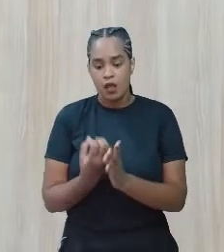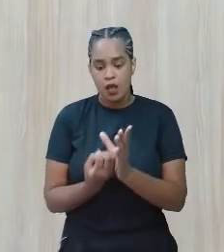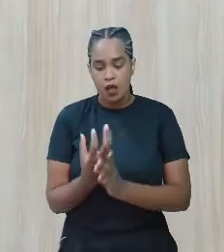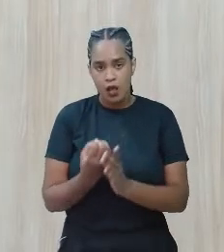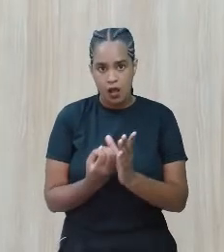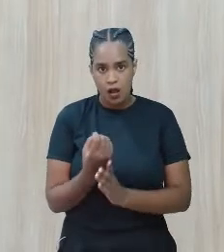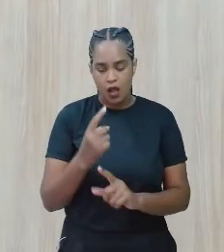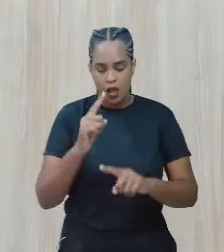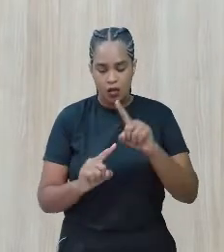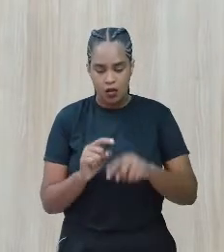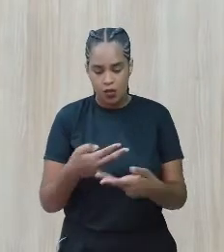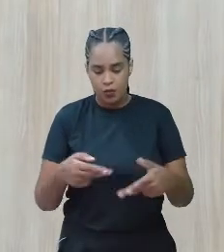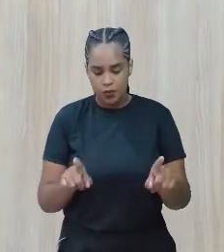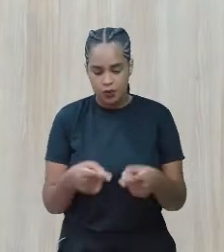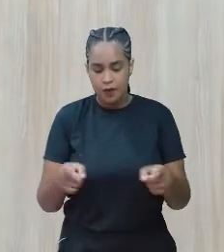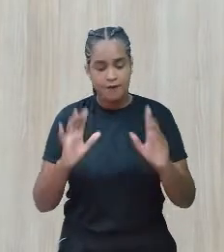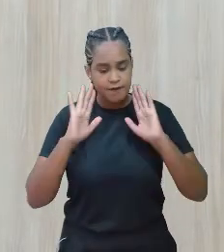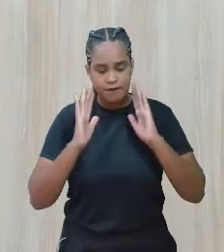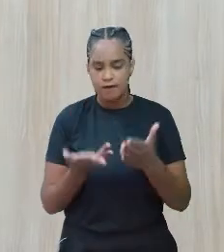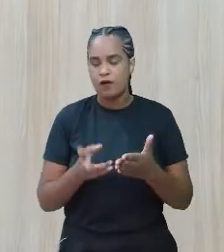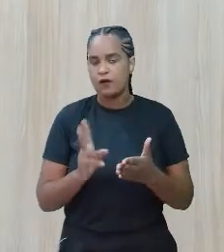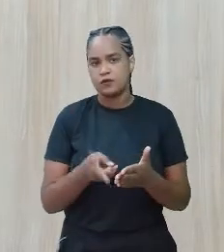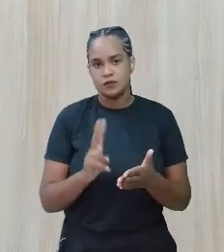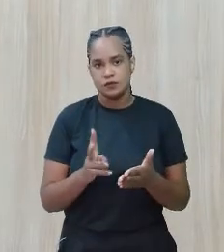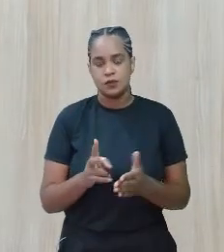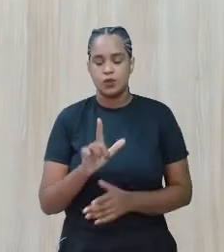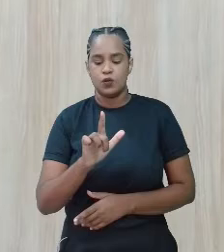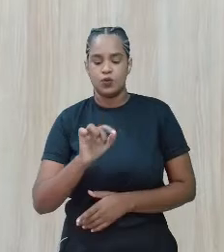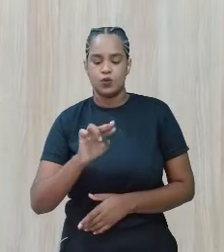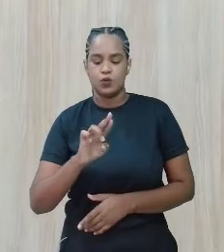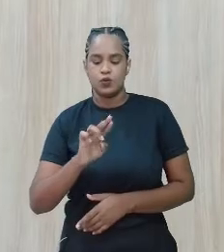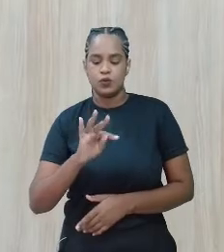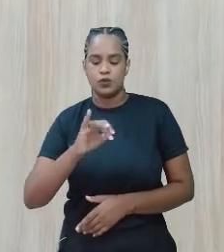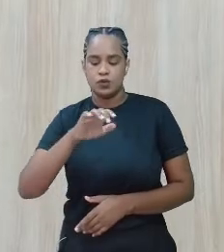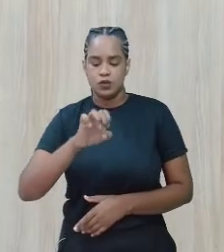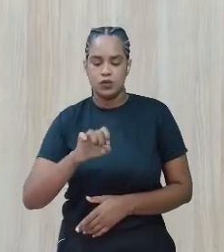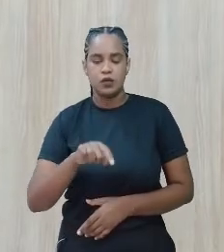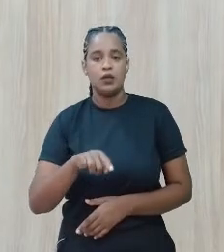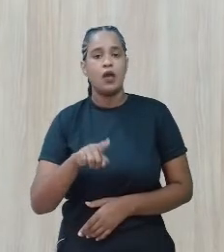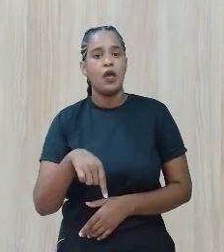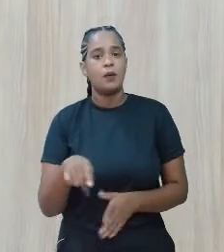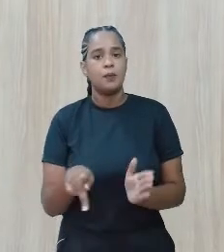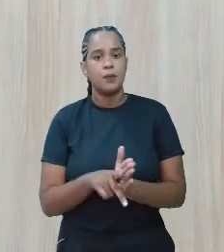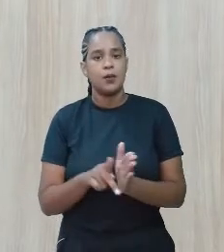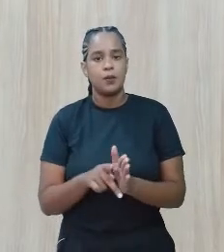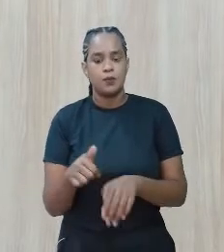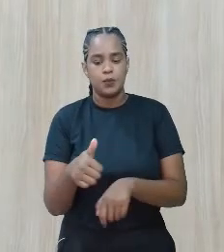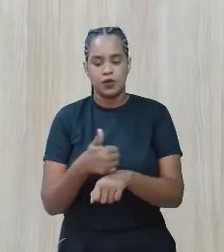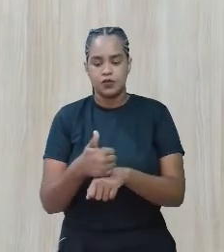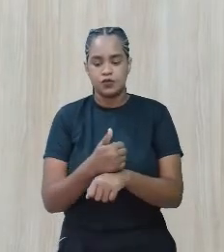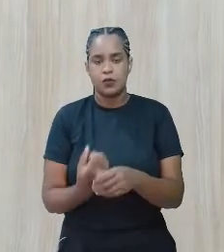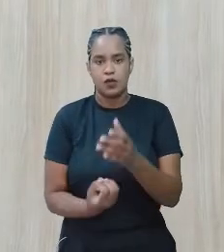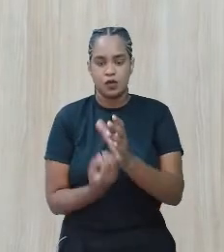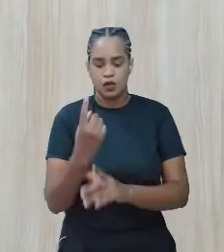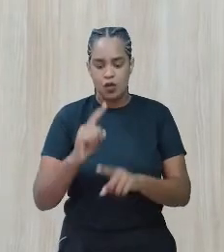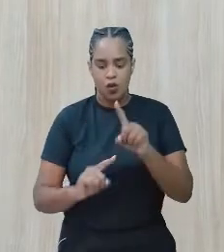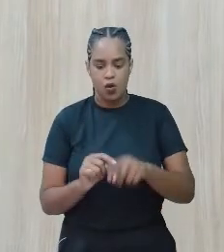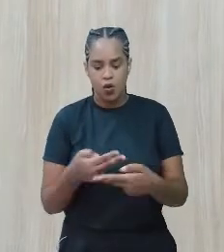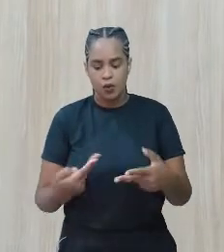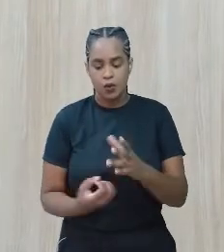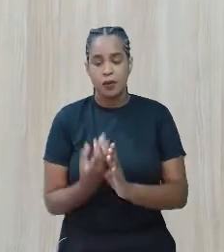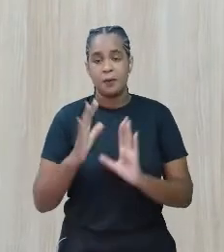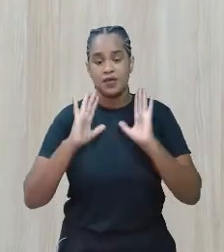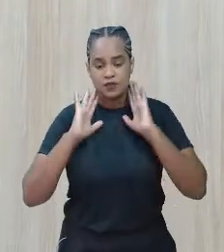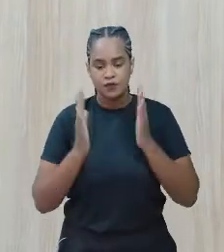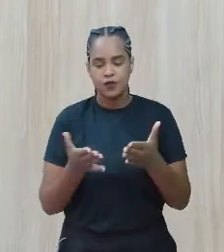instrumentos de corda, né? A gente costuma chamar de luthier todo mundo que produz, todos os profissionais que produzem instrumentos musicais, mas, na